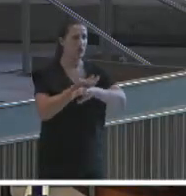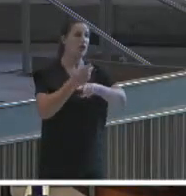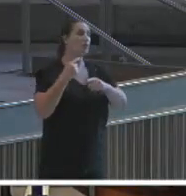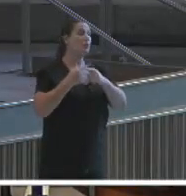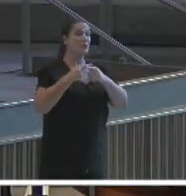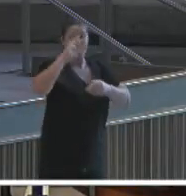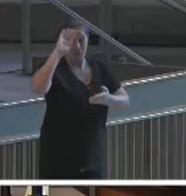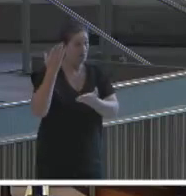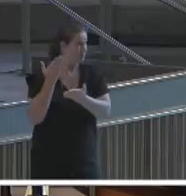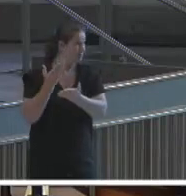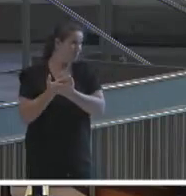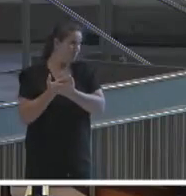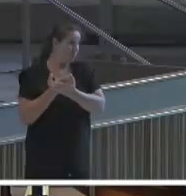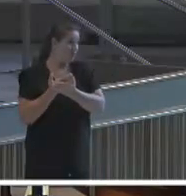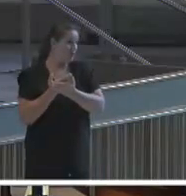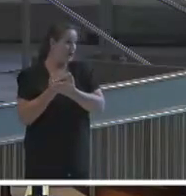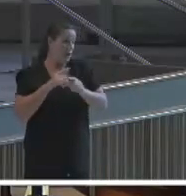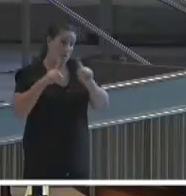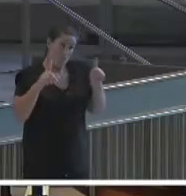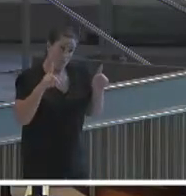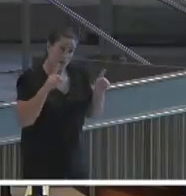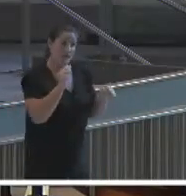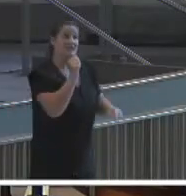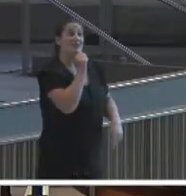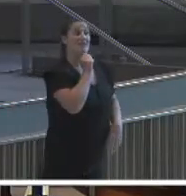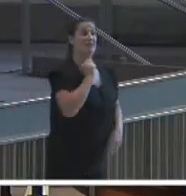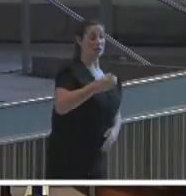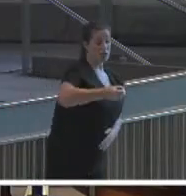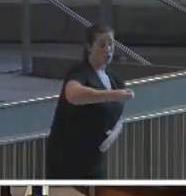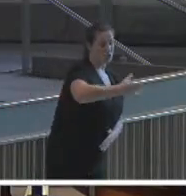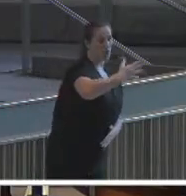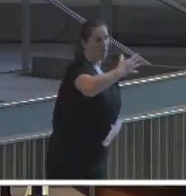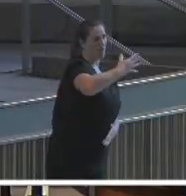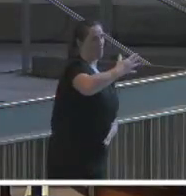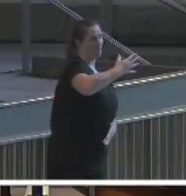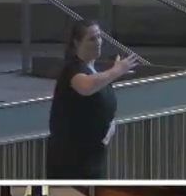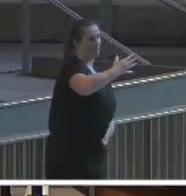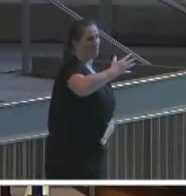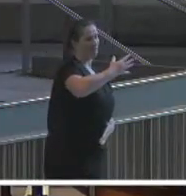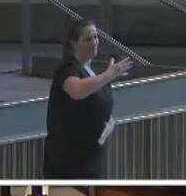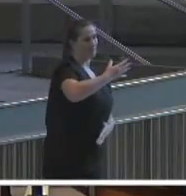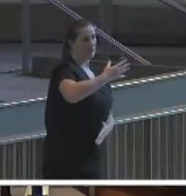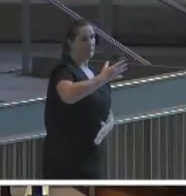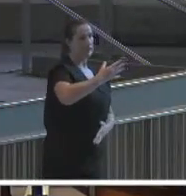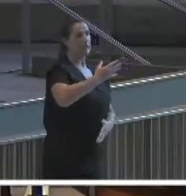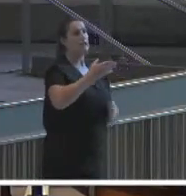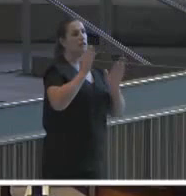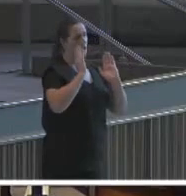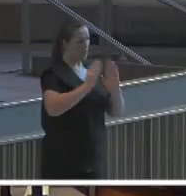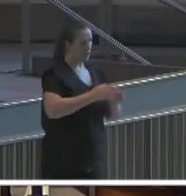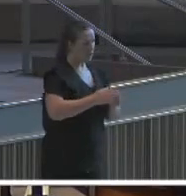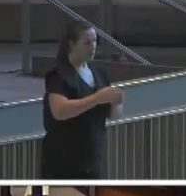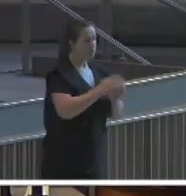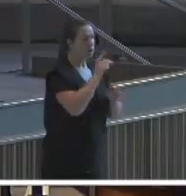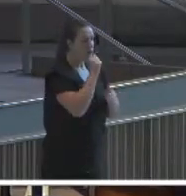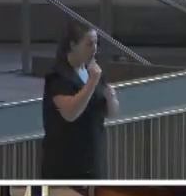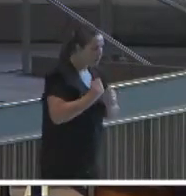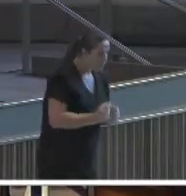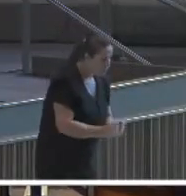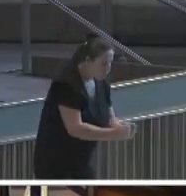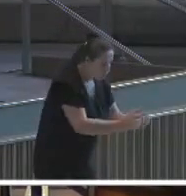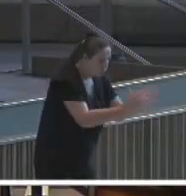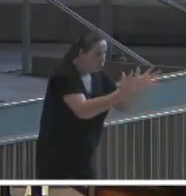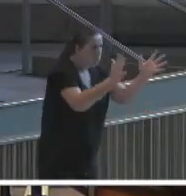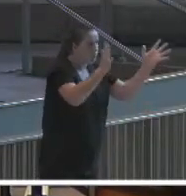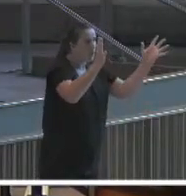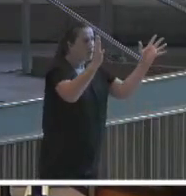prometida, mas ele era da nova geração. Ele havia passado pelo rio Jordão aberto pelo poder de